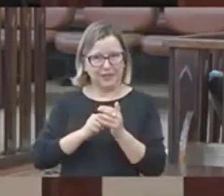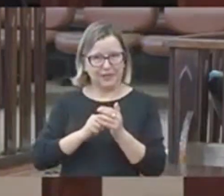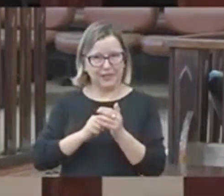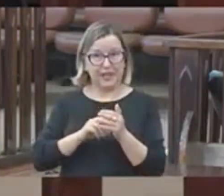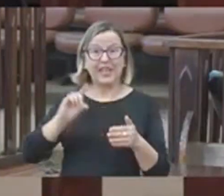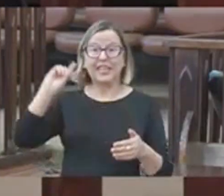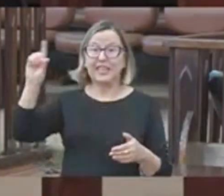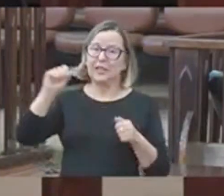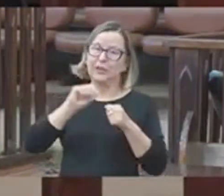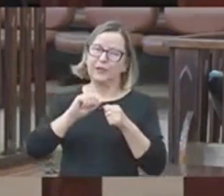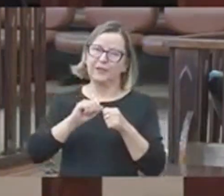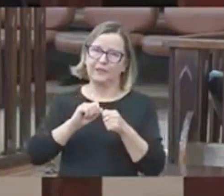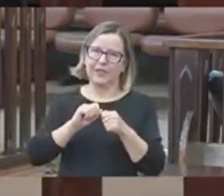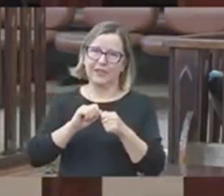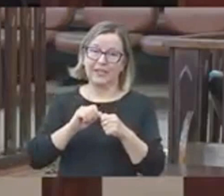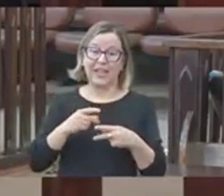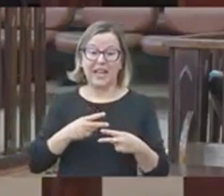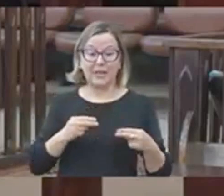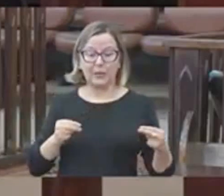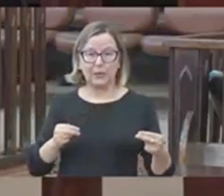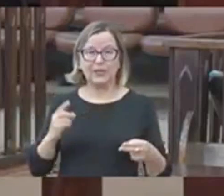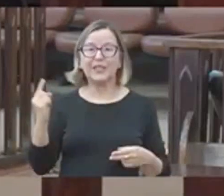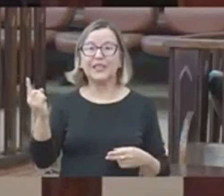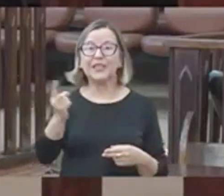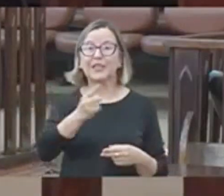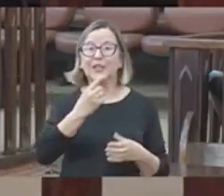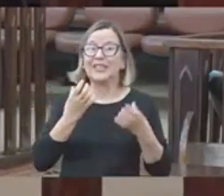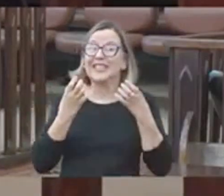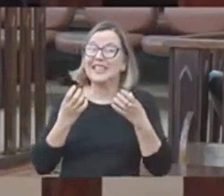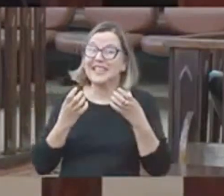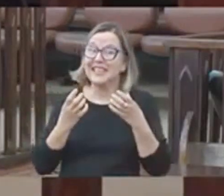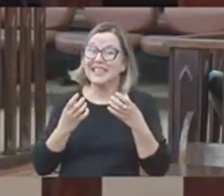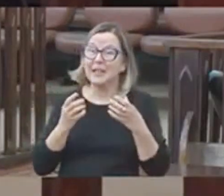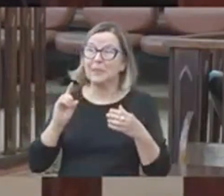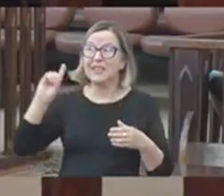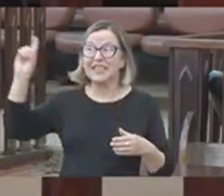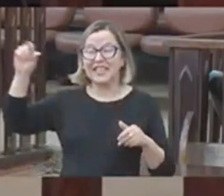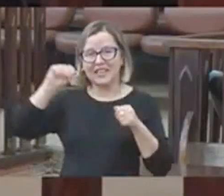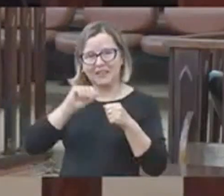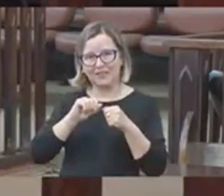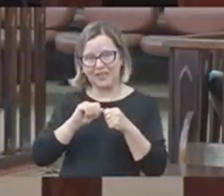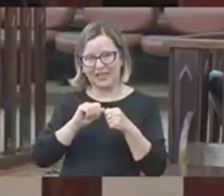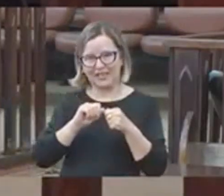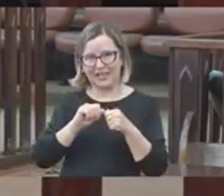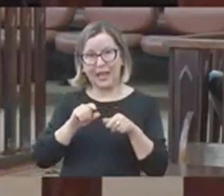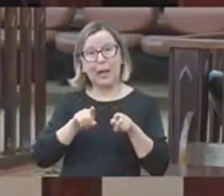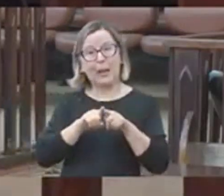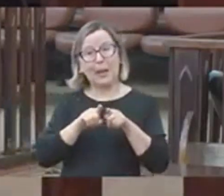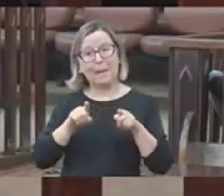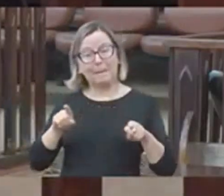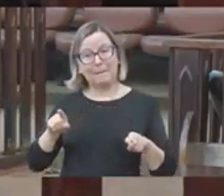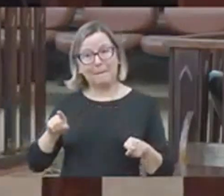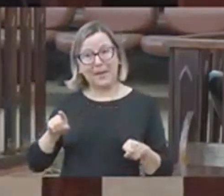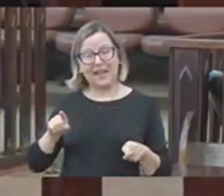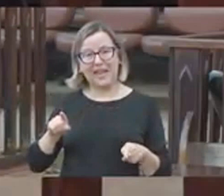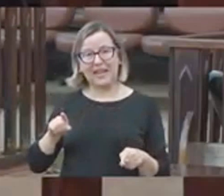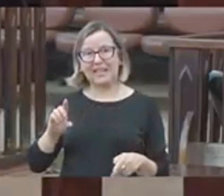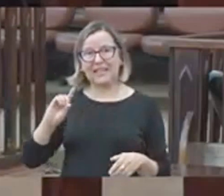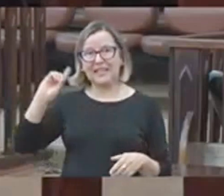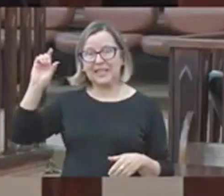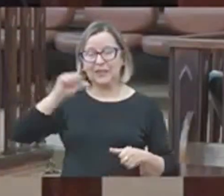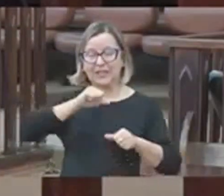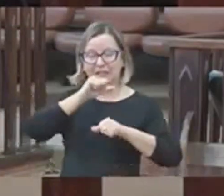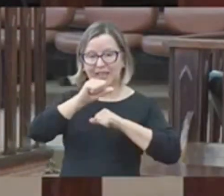feito, mas dar-nos a oportunidade de agir de modo a honrar o